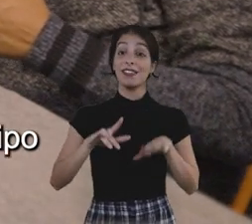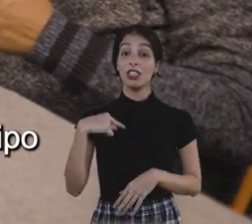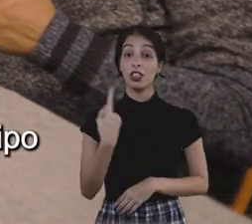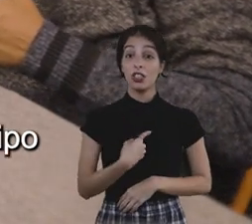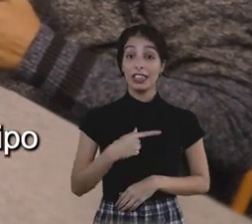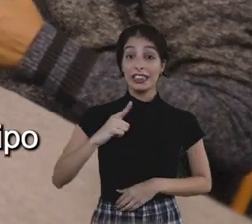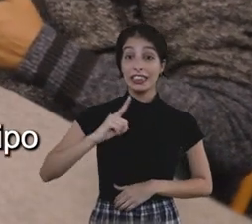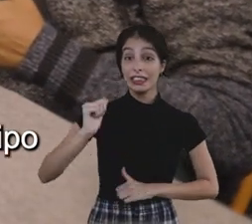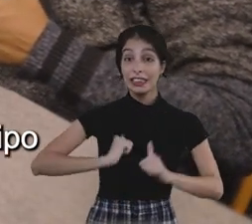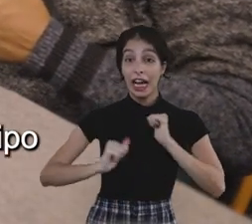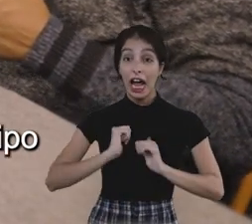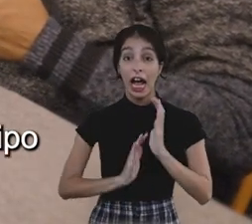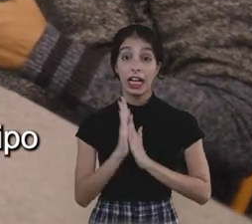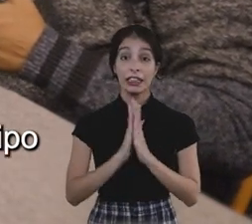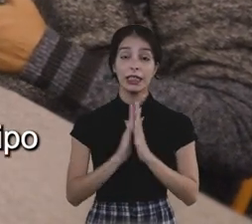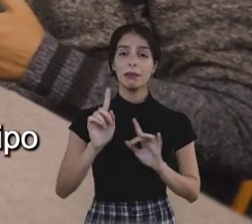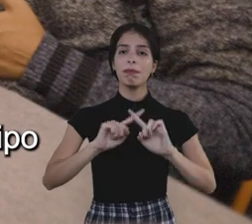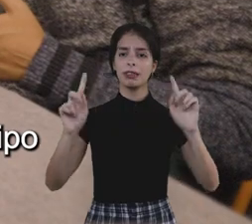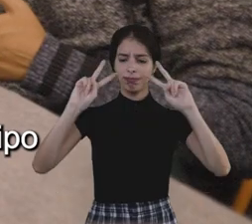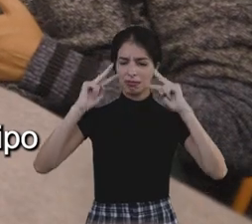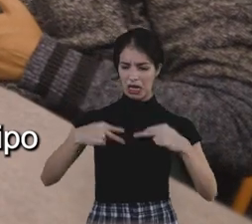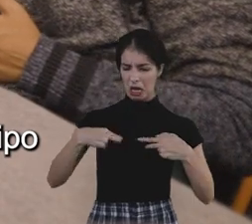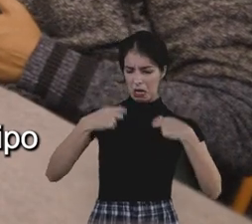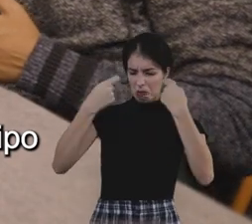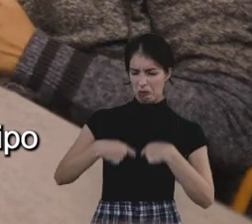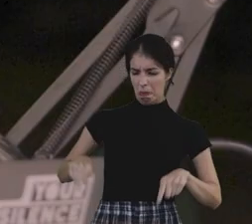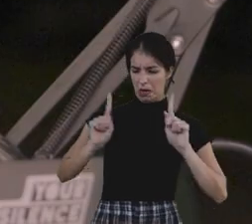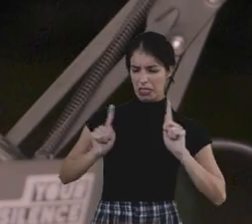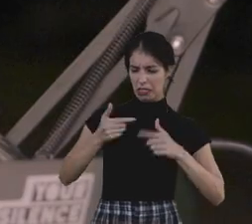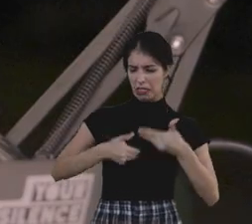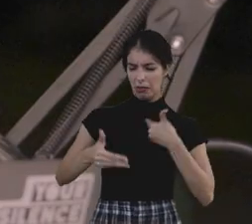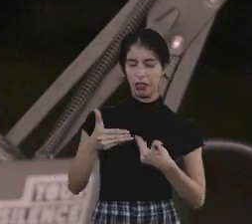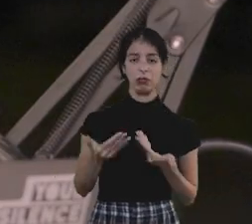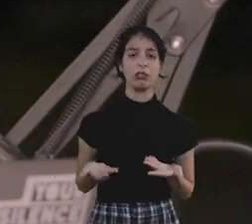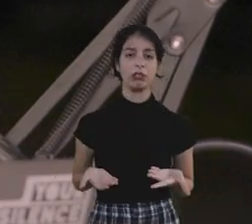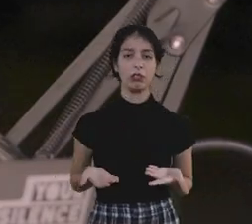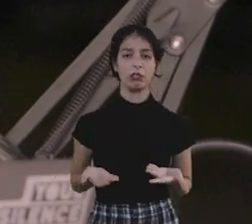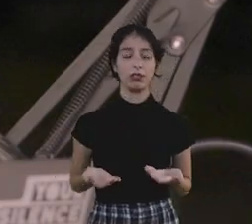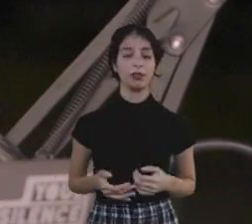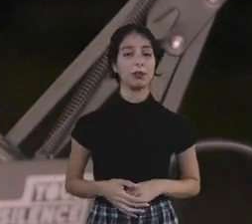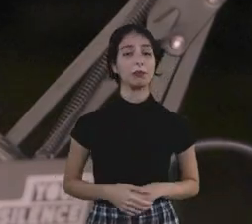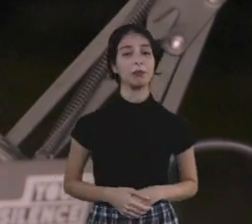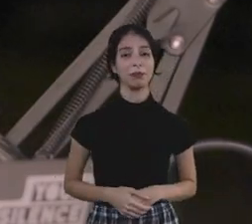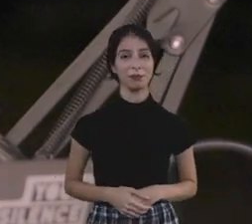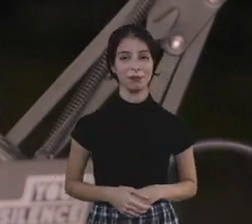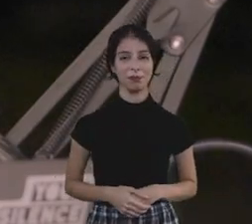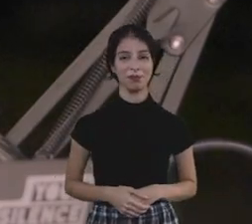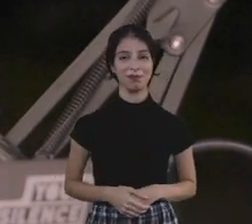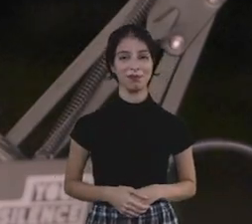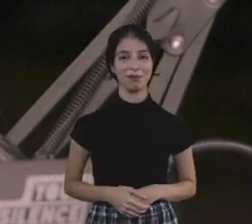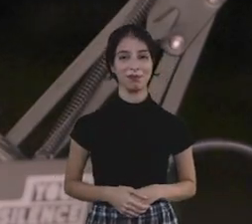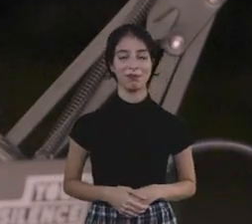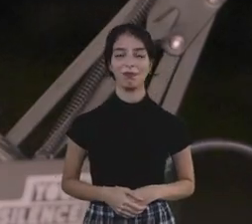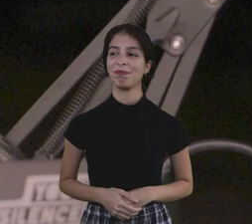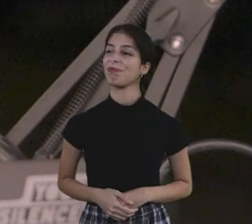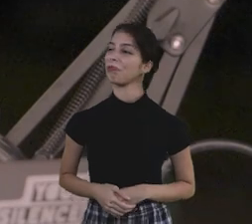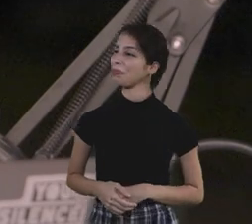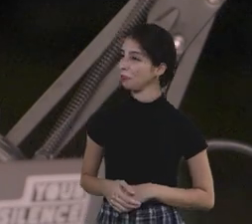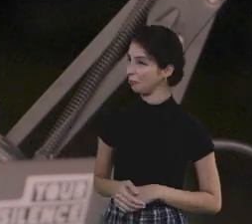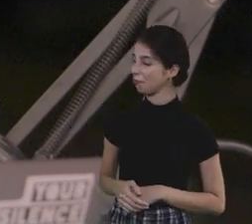escutar que tá precisando desse tipo de encontro com o outro certo certo ã